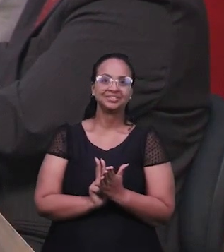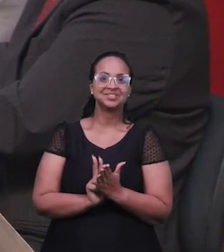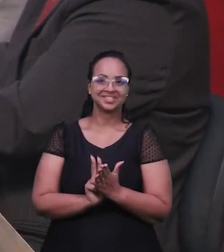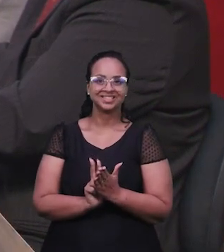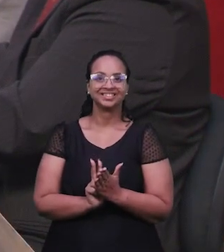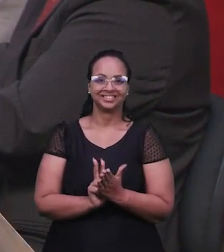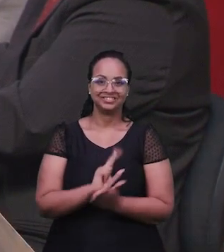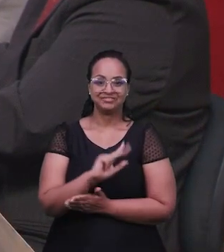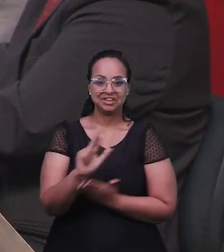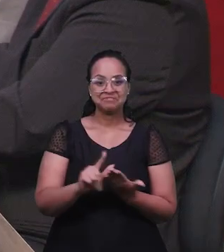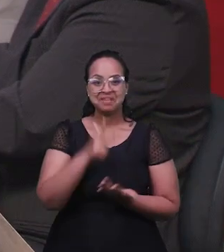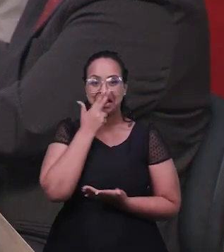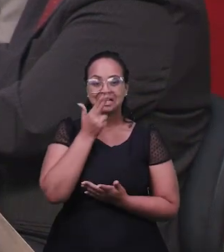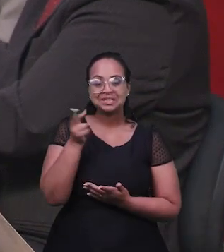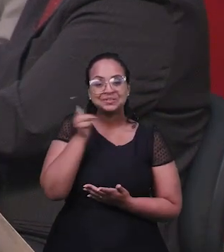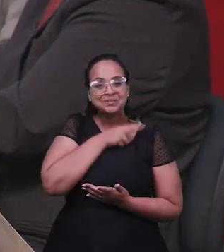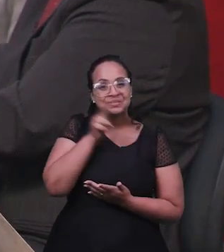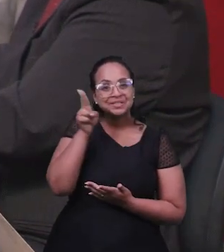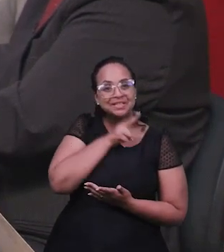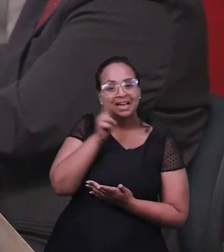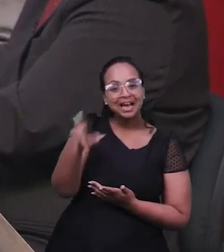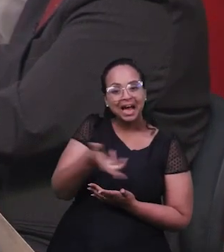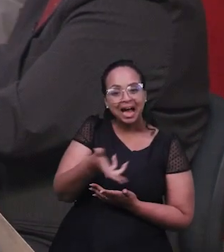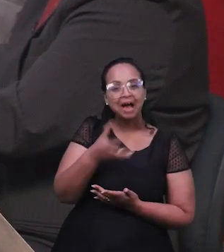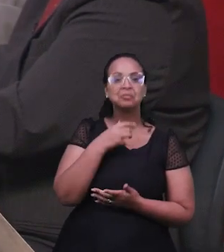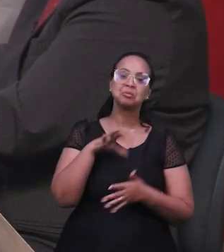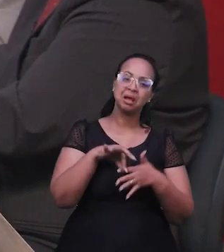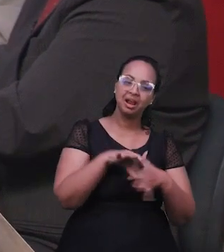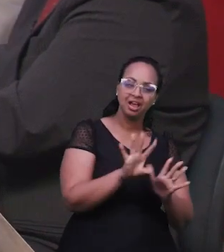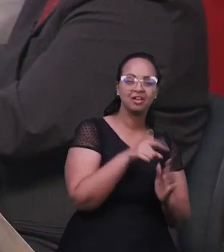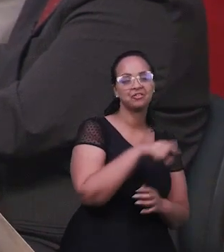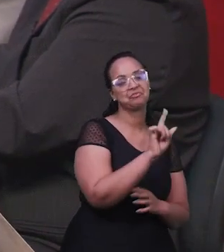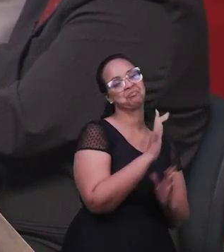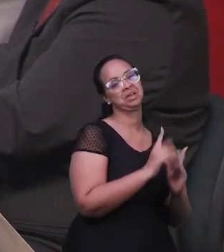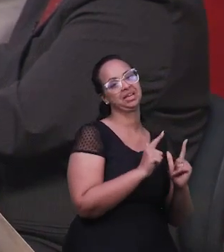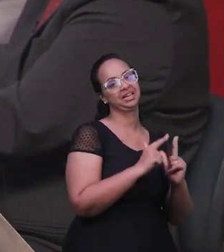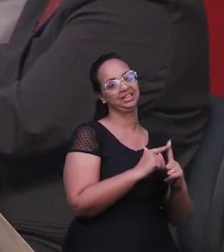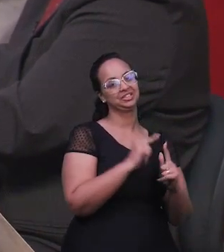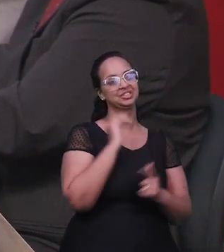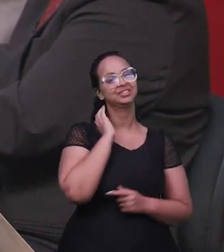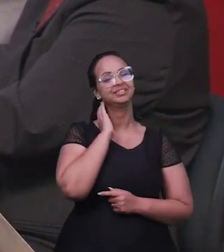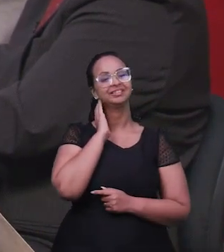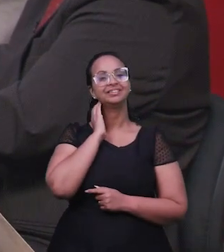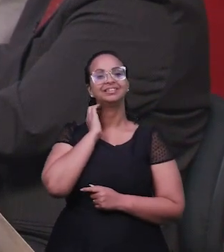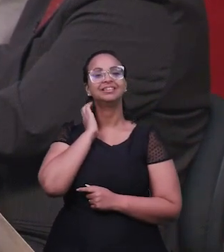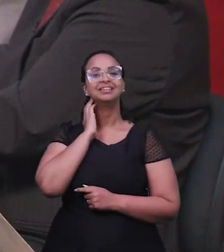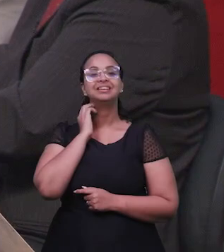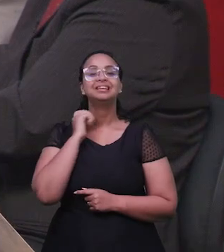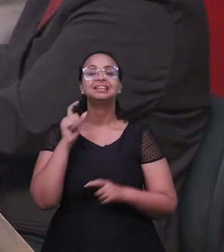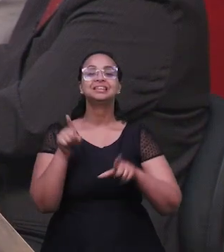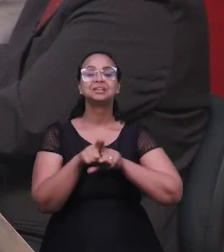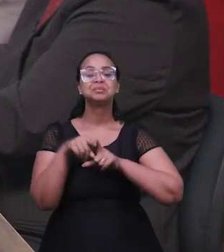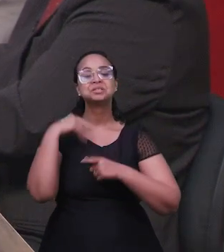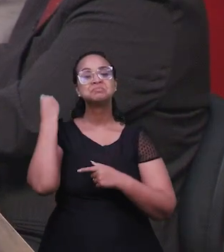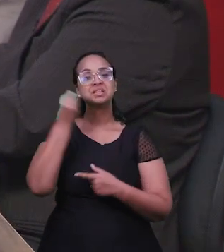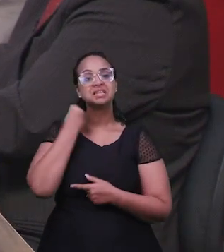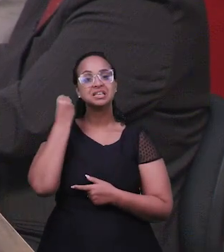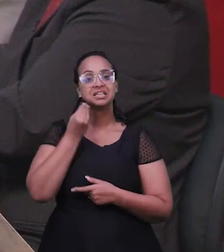uma atende a emergência. Exatamente. Mas uma das experiências que nós queremos relatar